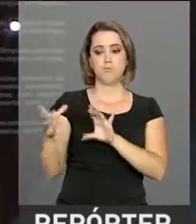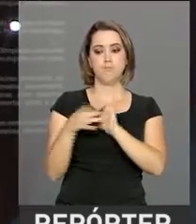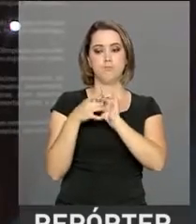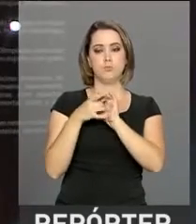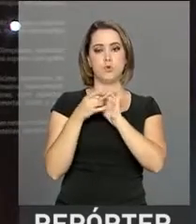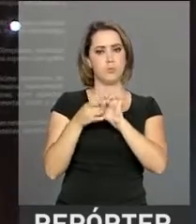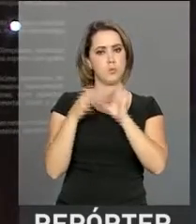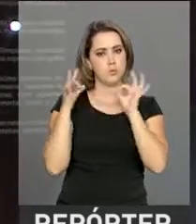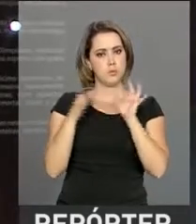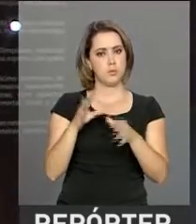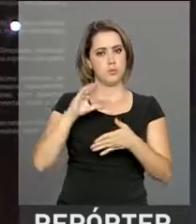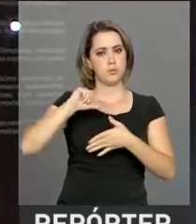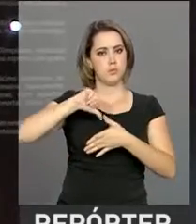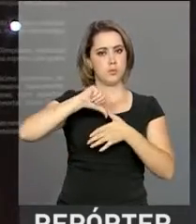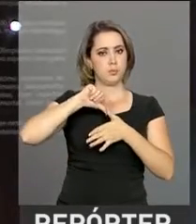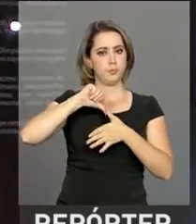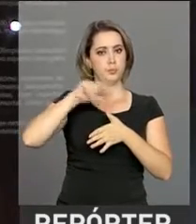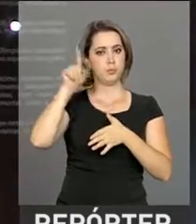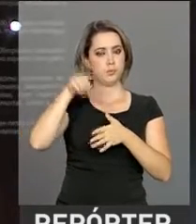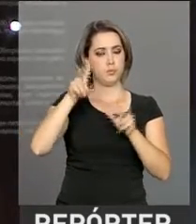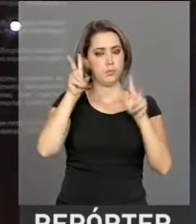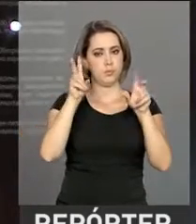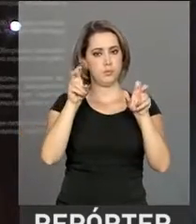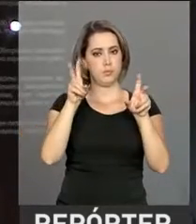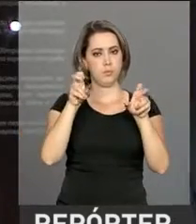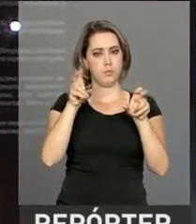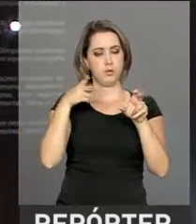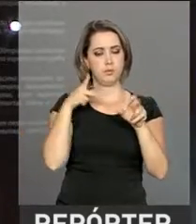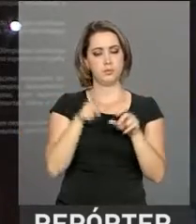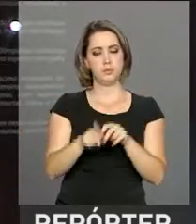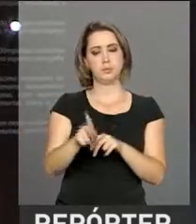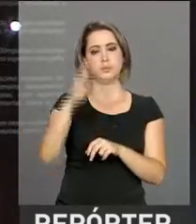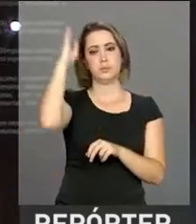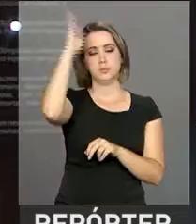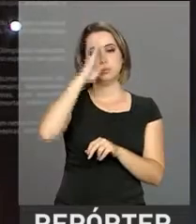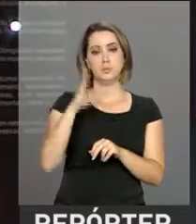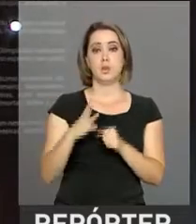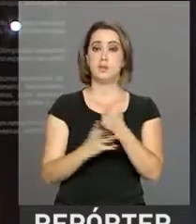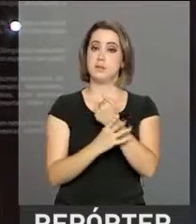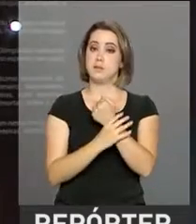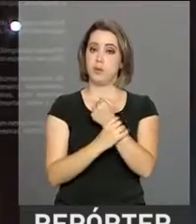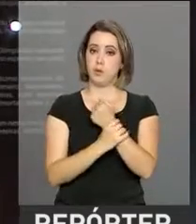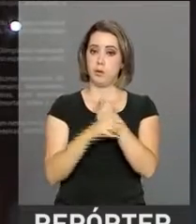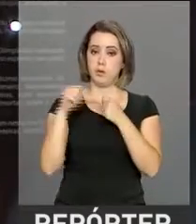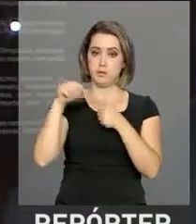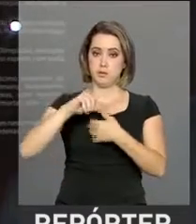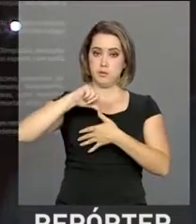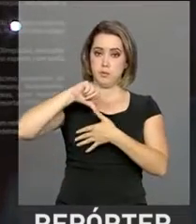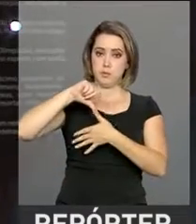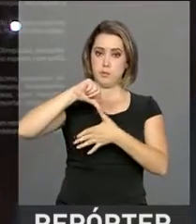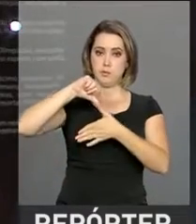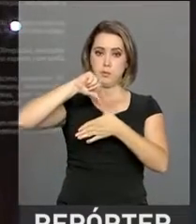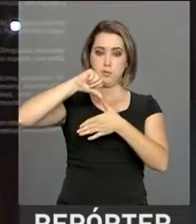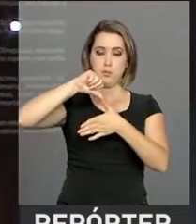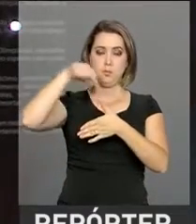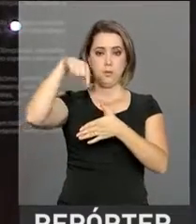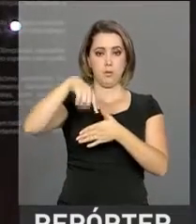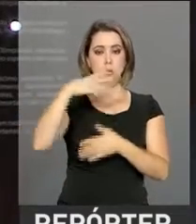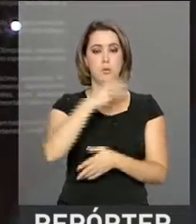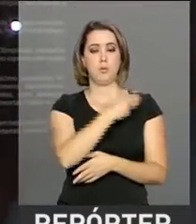Sul, são temas permanentes no Brasil. Segurança aqui no Hemisfério Sul, o ministro Serra